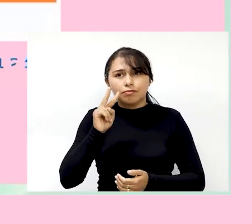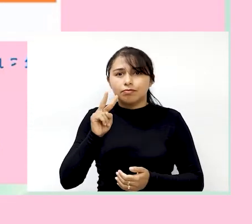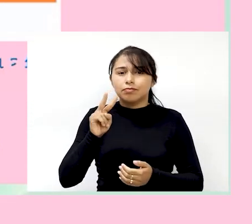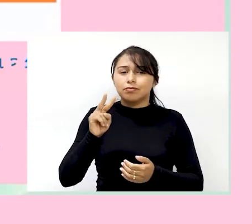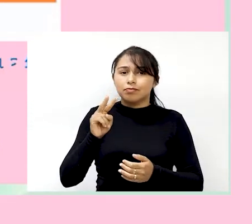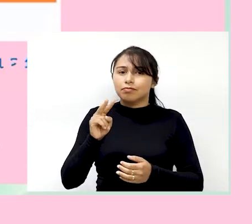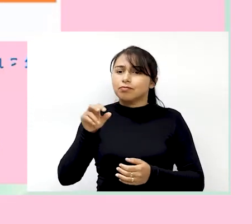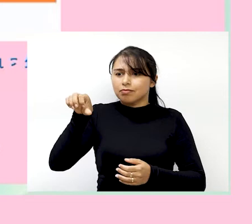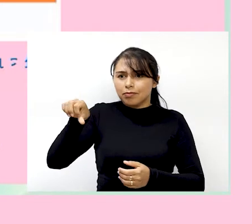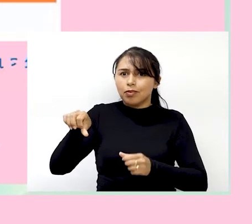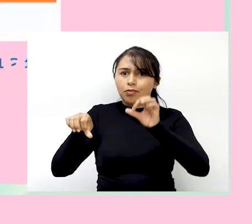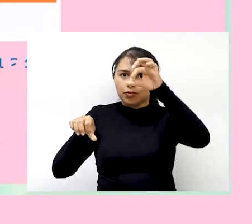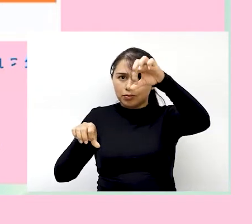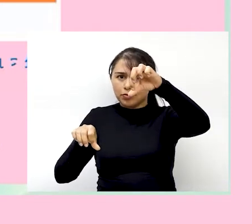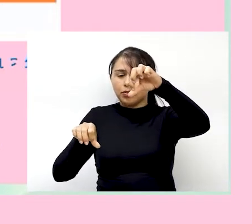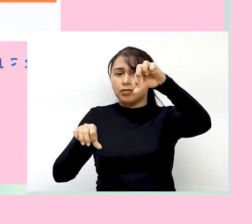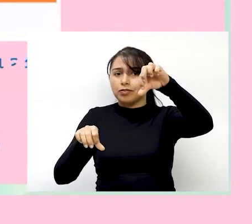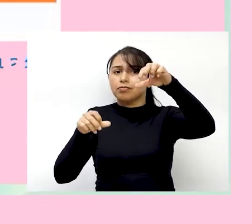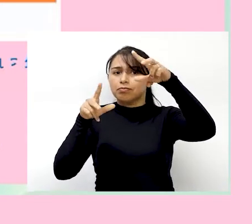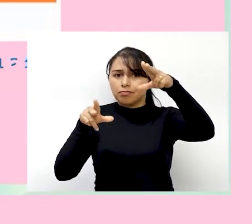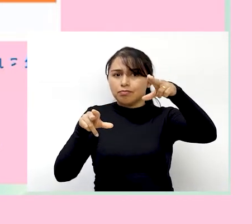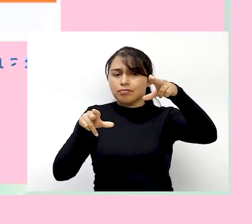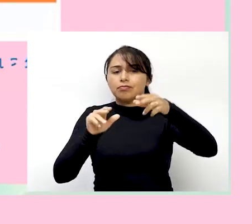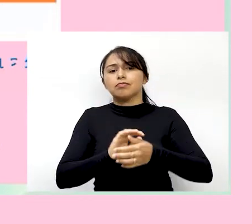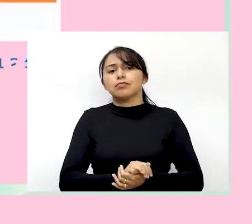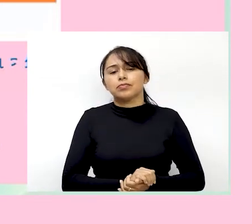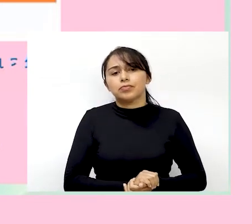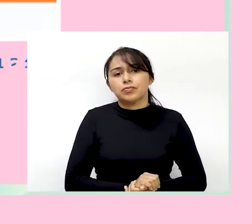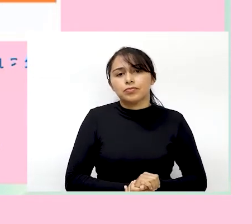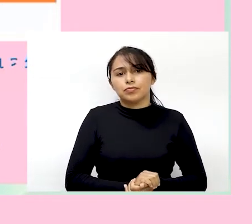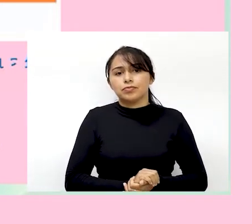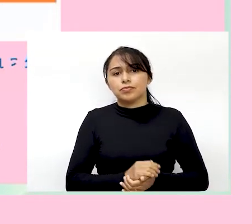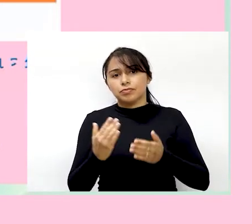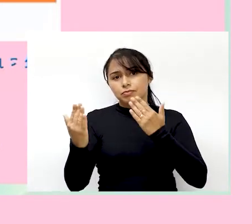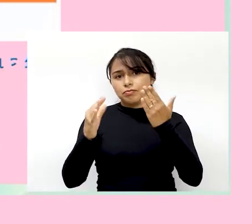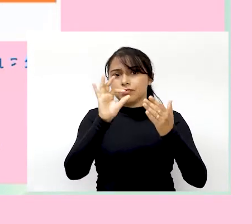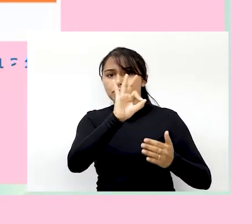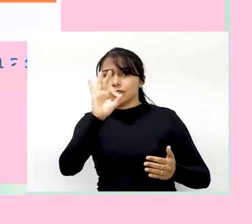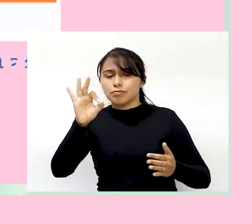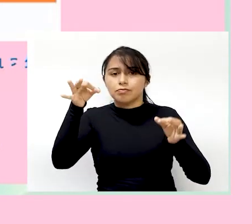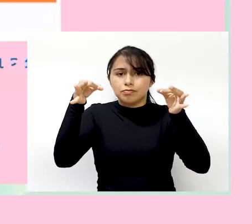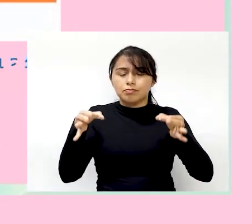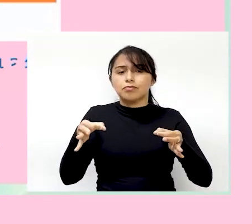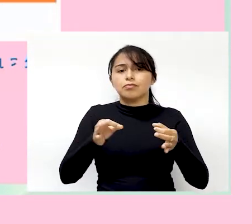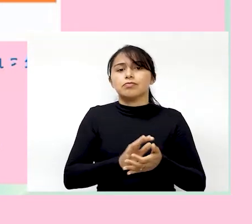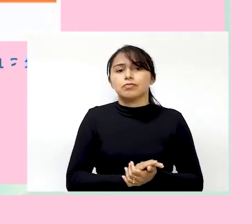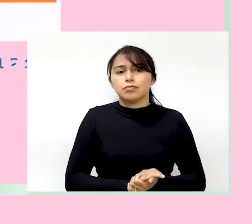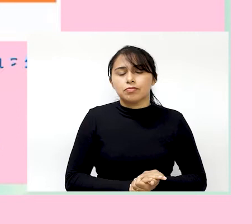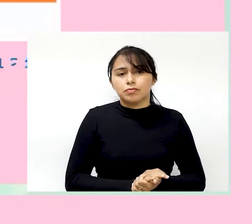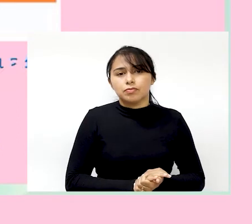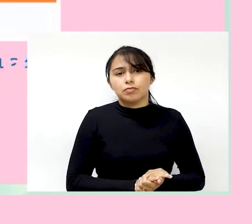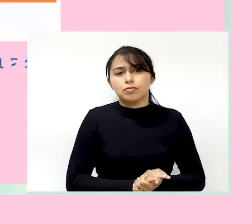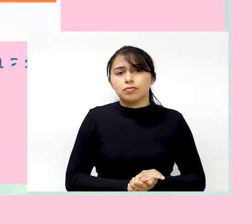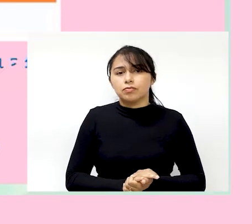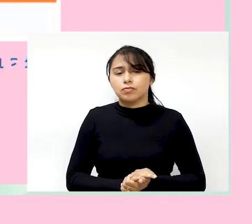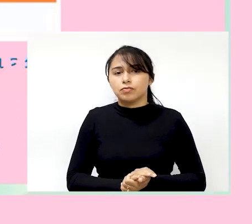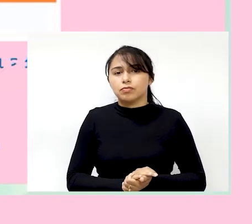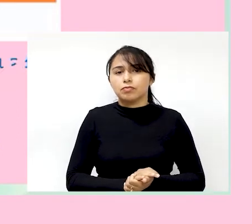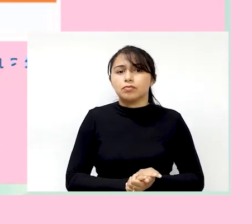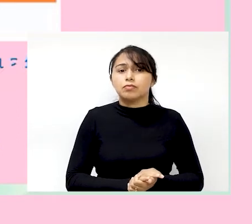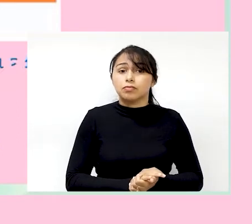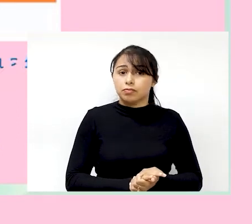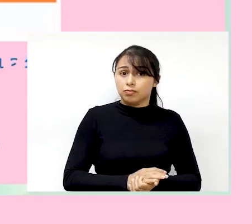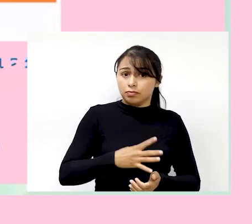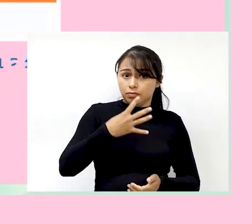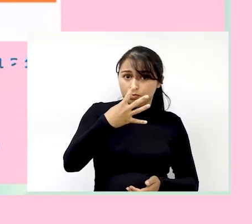vai dar certo aí para todo o valor de n, né? Ele vai corresponder ao número de bolinhas que tem na figura. Então, ó, se a gente